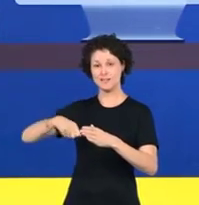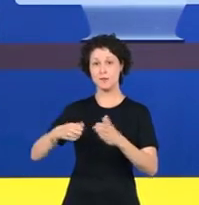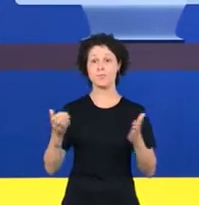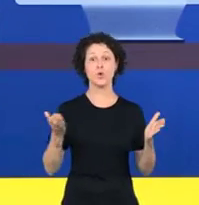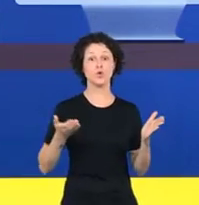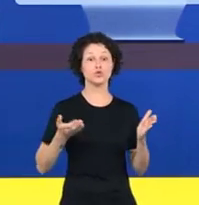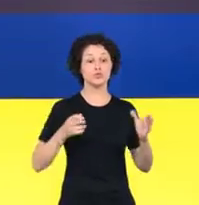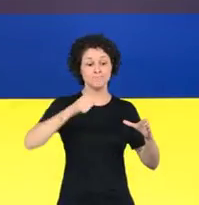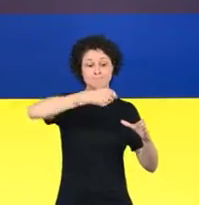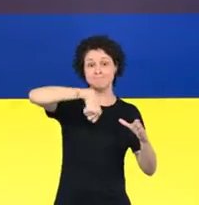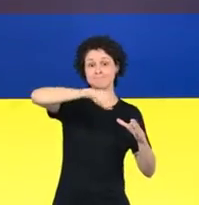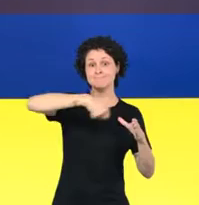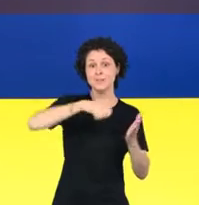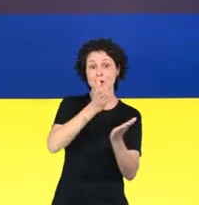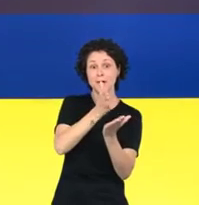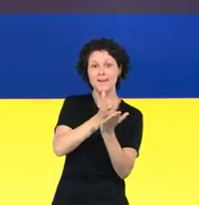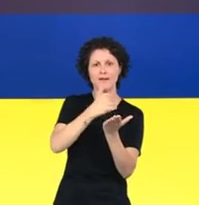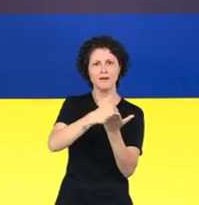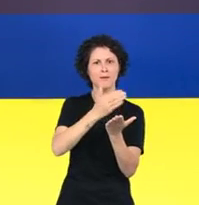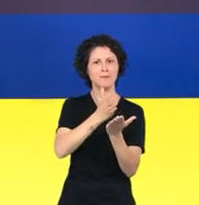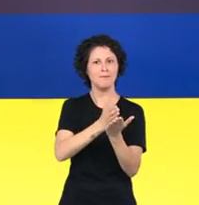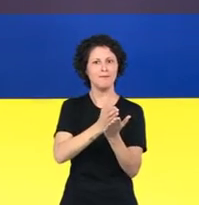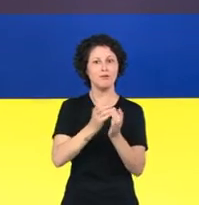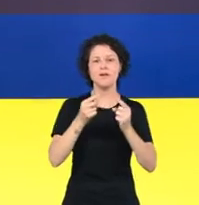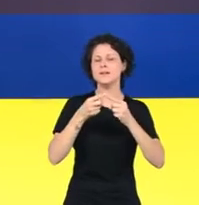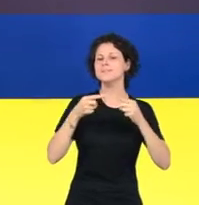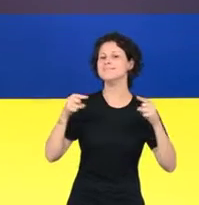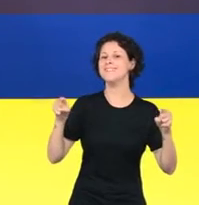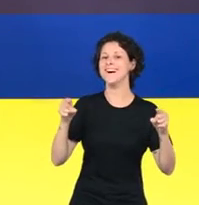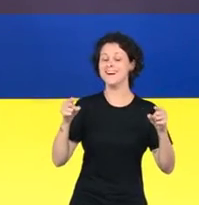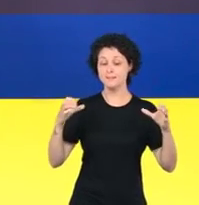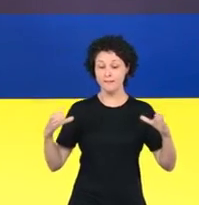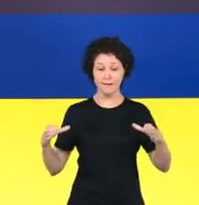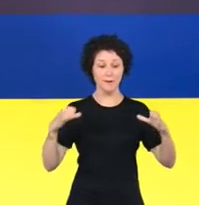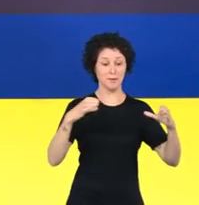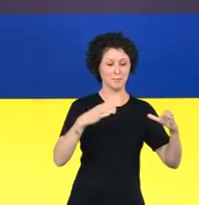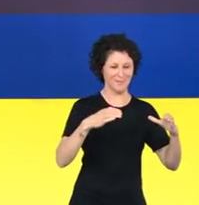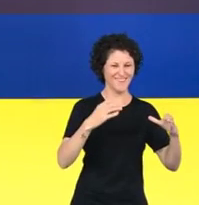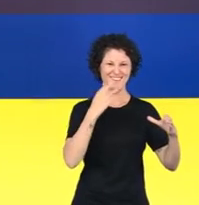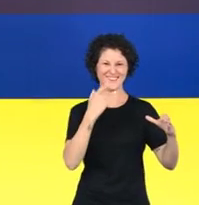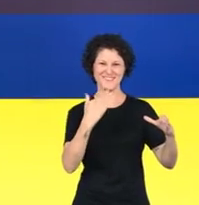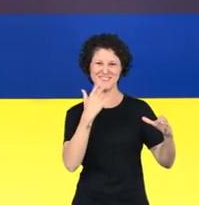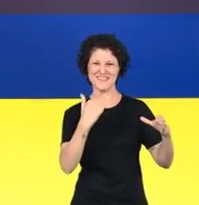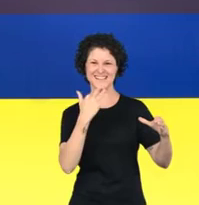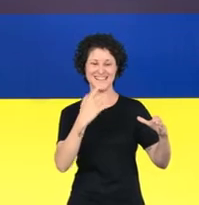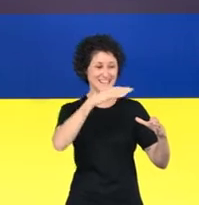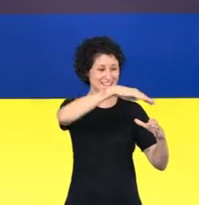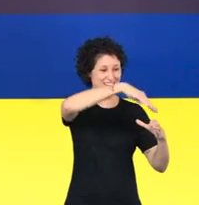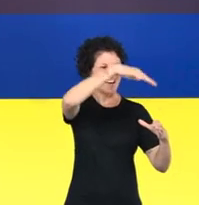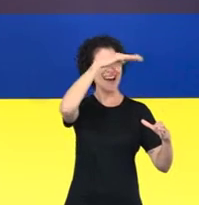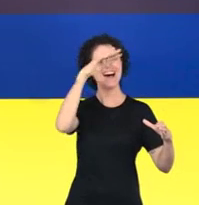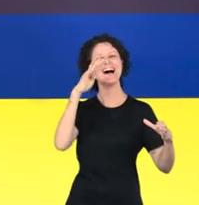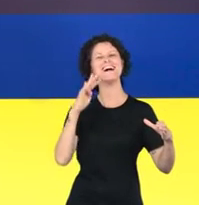muito saborosa. Eu vou fazer um bolo, mas não é um bolo qualquer, é um bolo científico e especial.